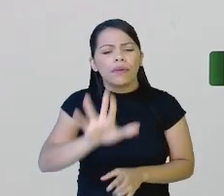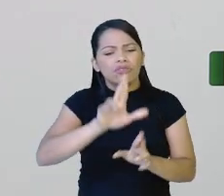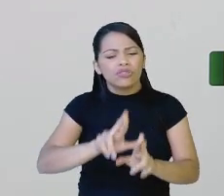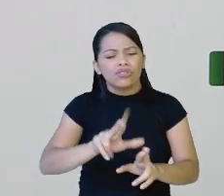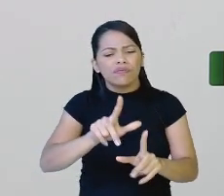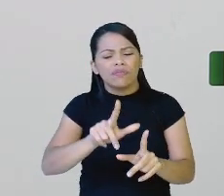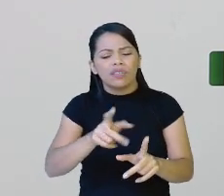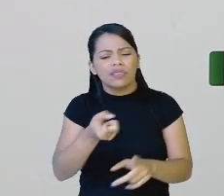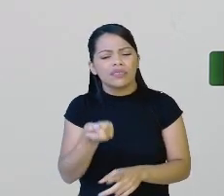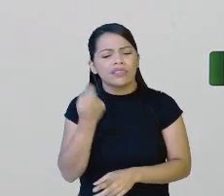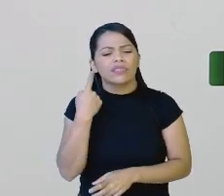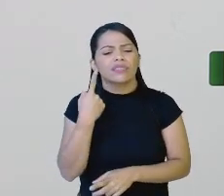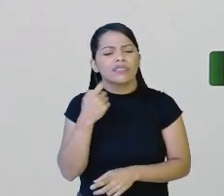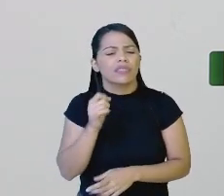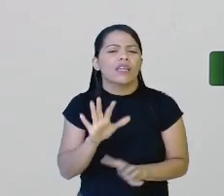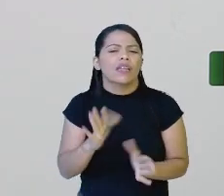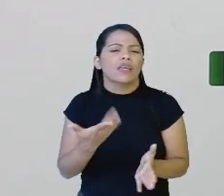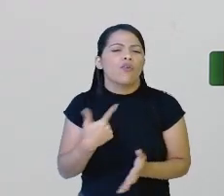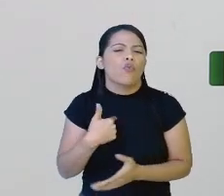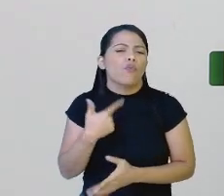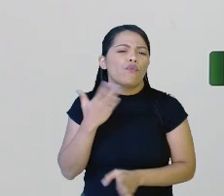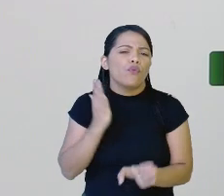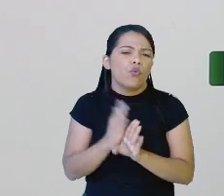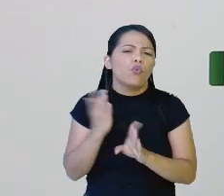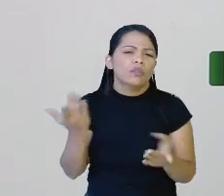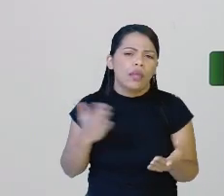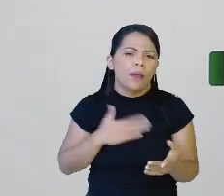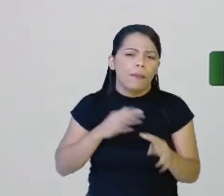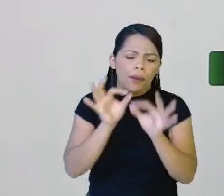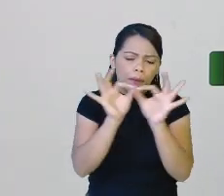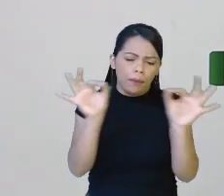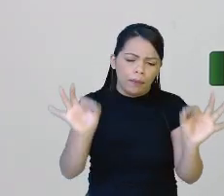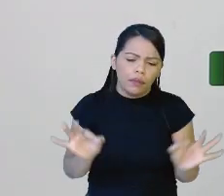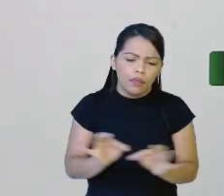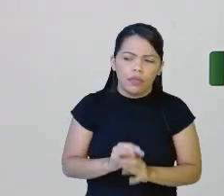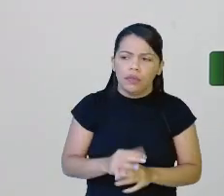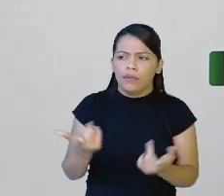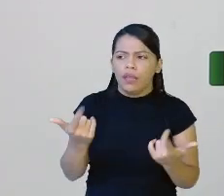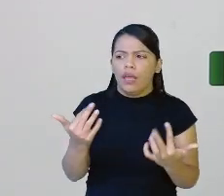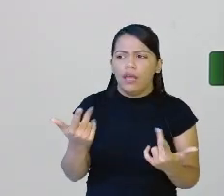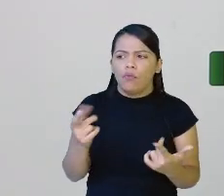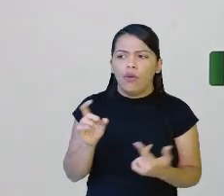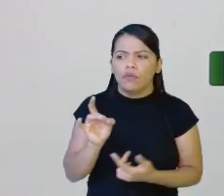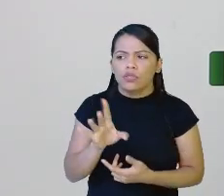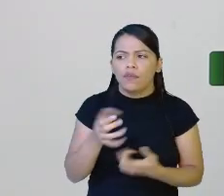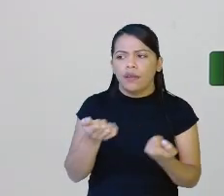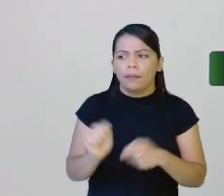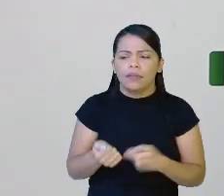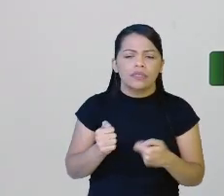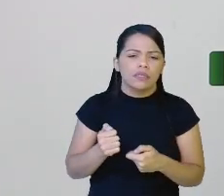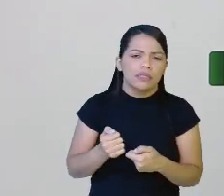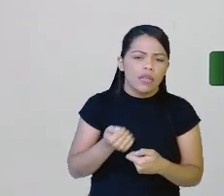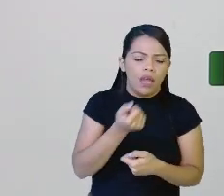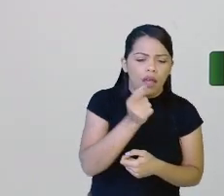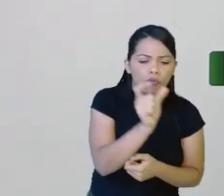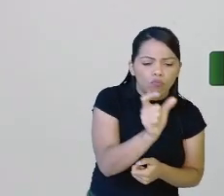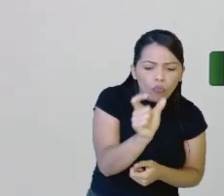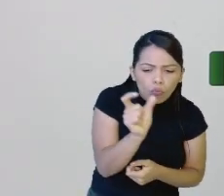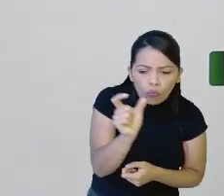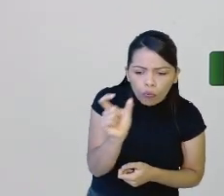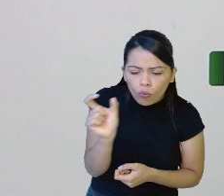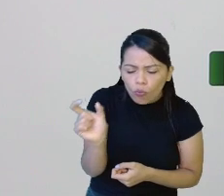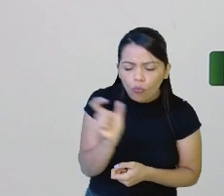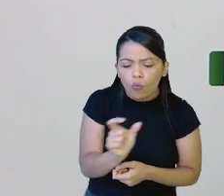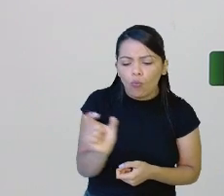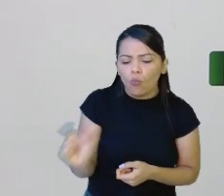sim, porque é a mesma situação, ó. Você só vai precisar contar os lados. 1, 2, 3, 4, 5,